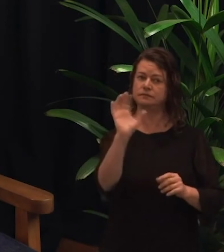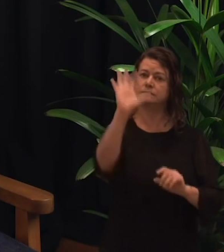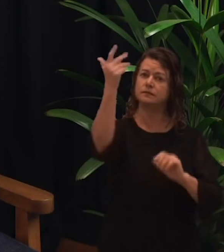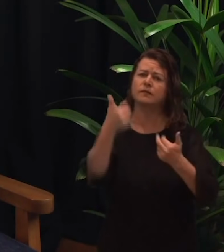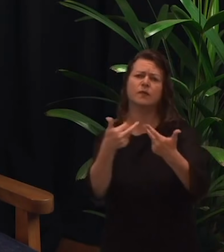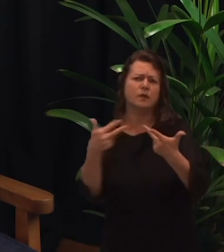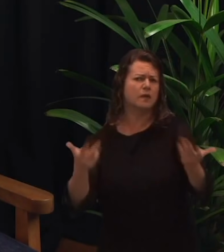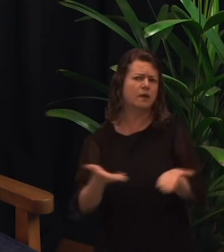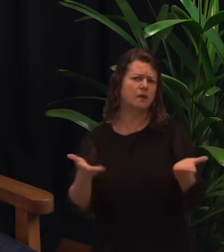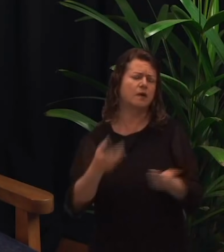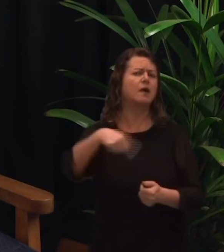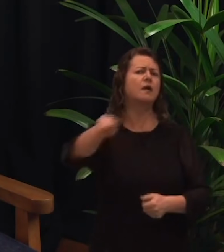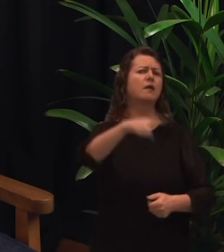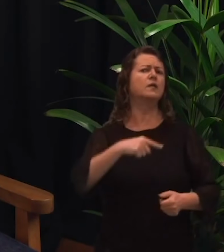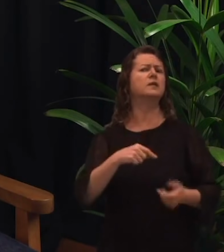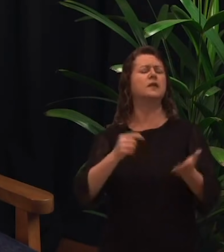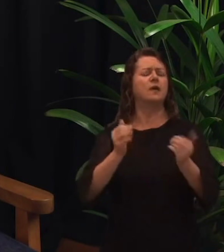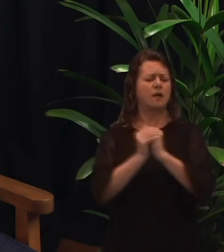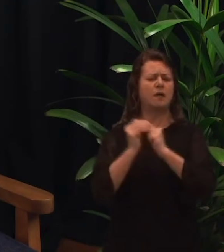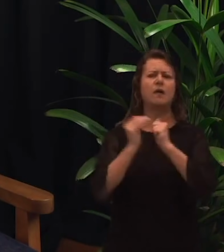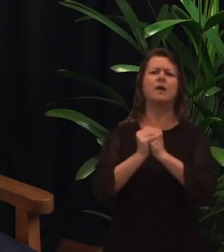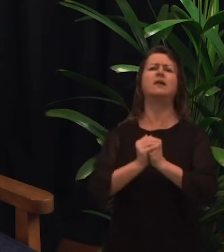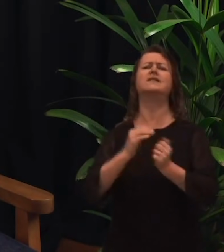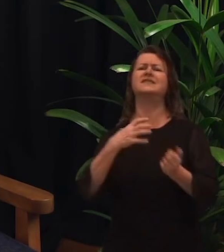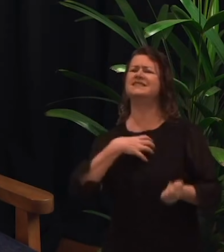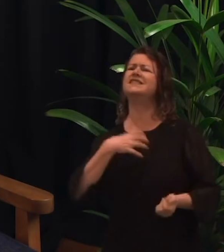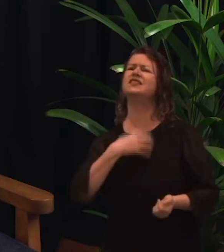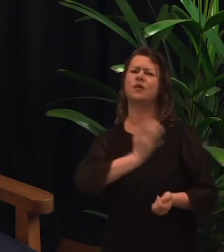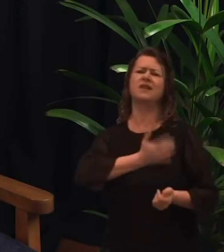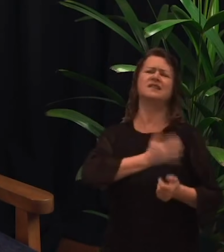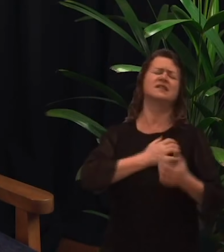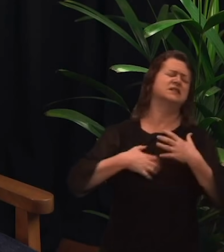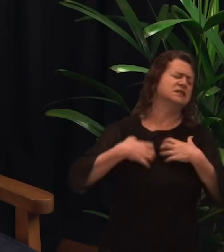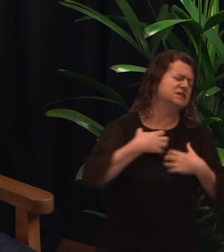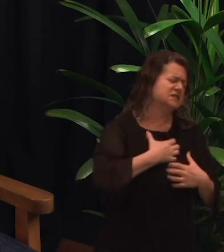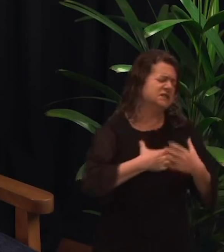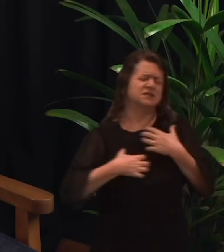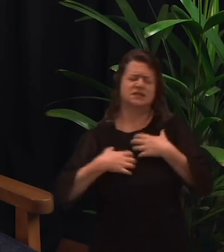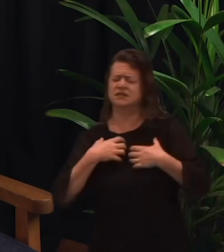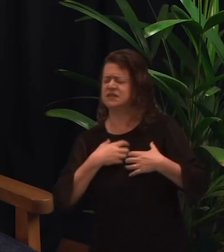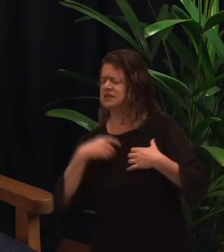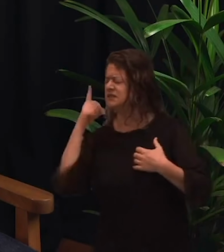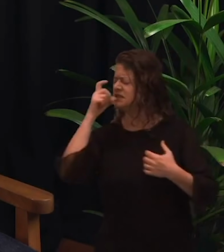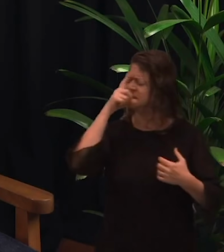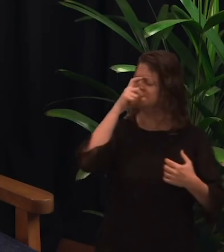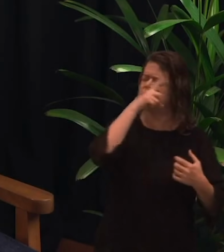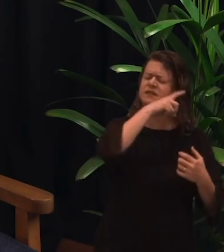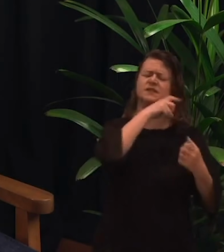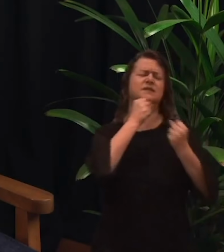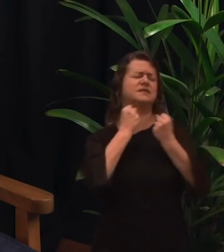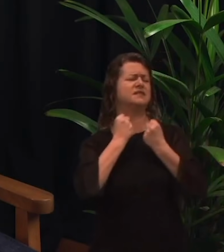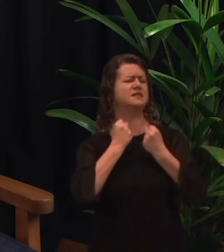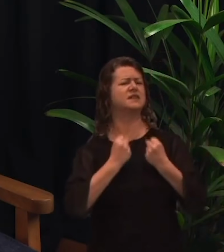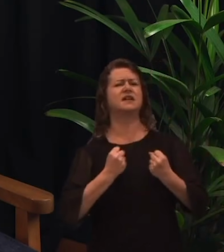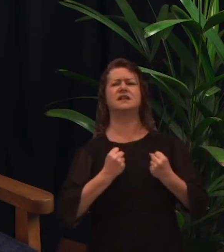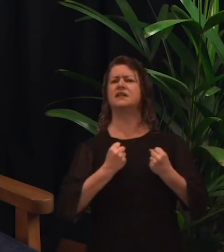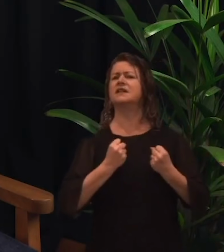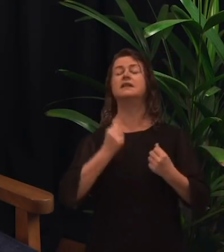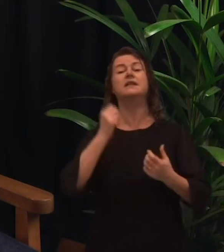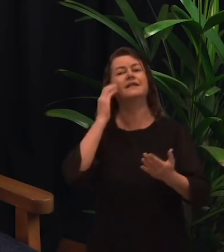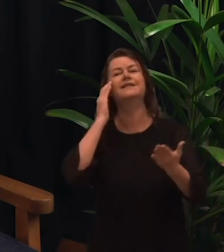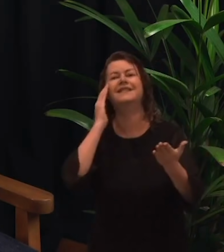circunstâncias no dia de hoje, você olhe e se sinta com o coração turbulento, você se sente com o coração pesado,